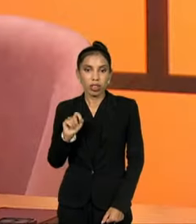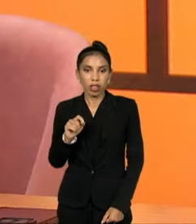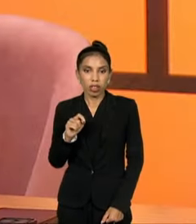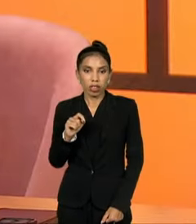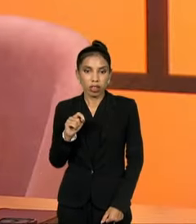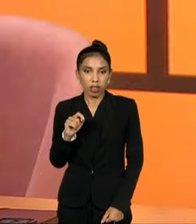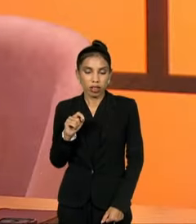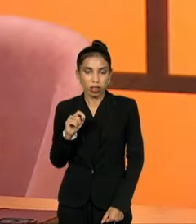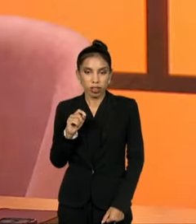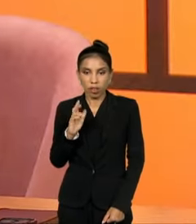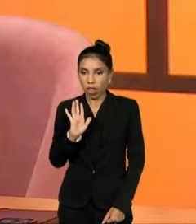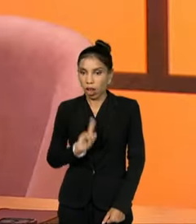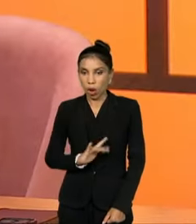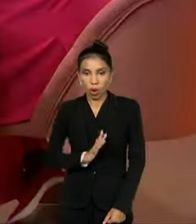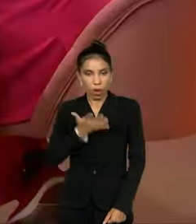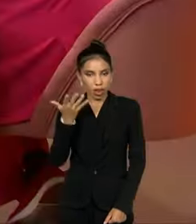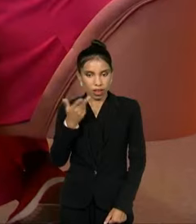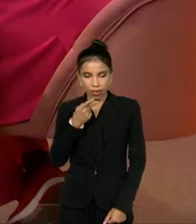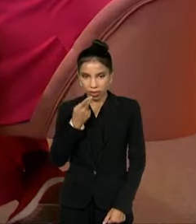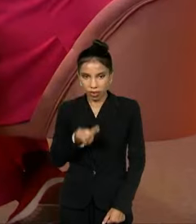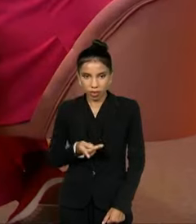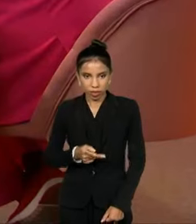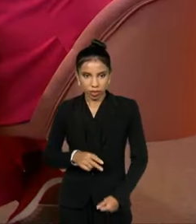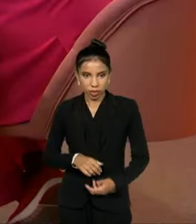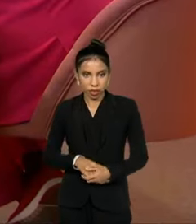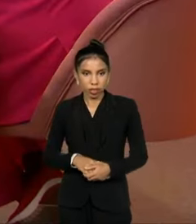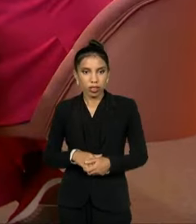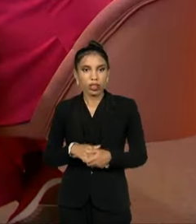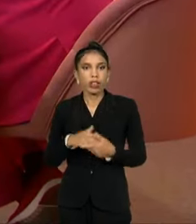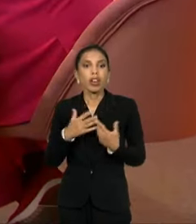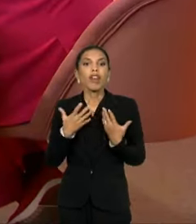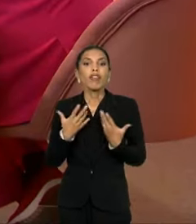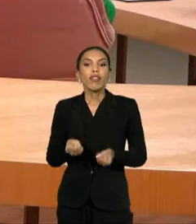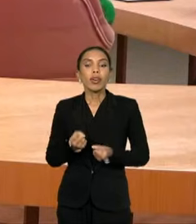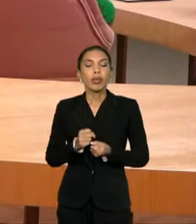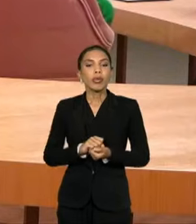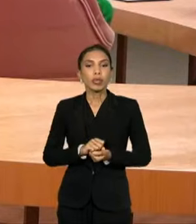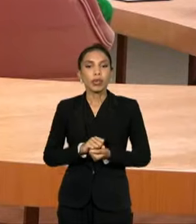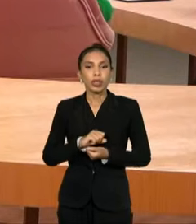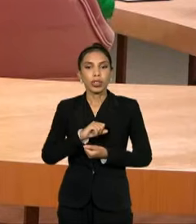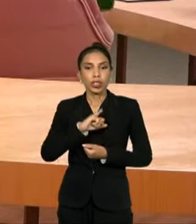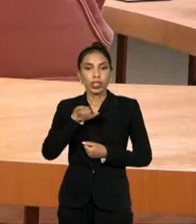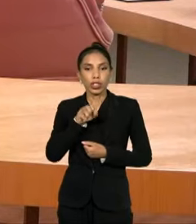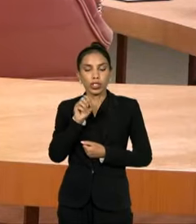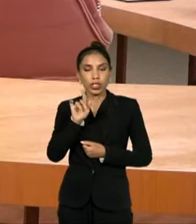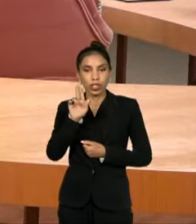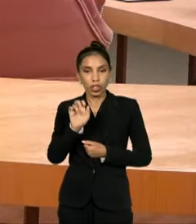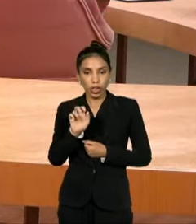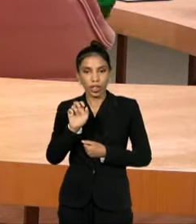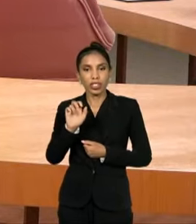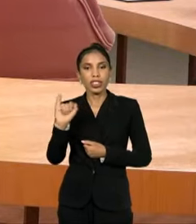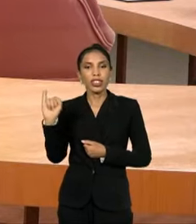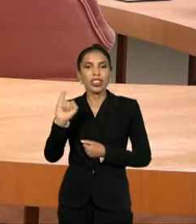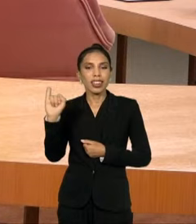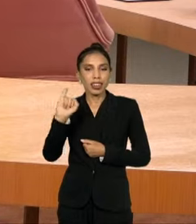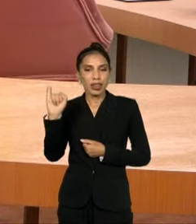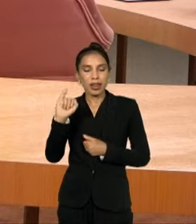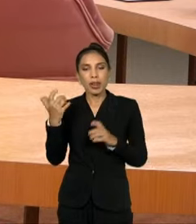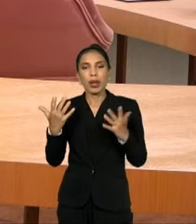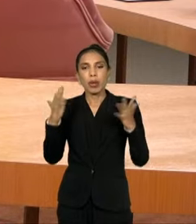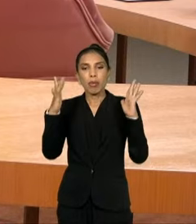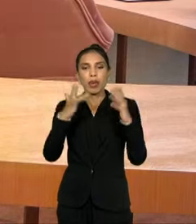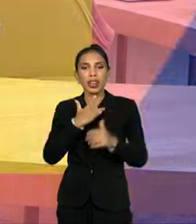é. Horrível. Vamos lá. Jorge Barata, de Ipanema, Rio de Janeiro.